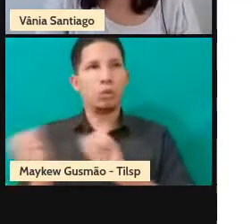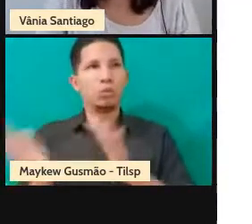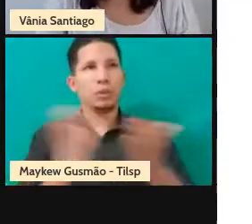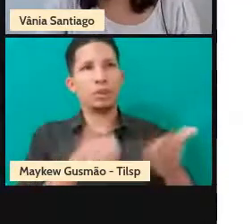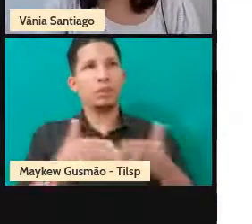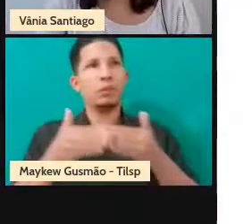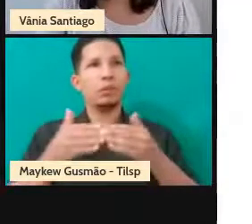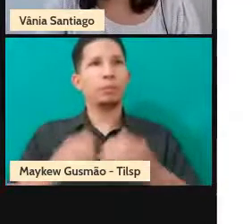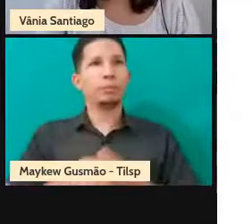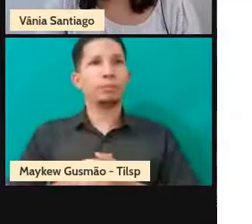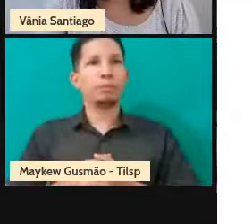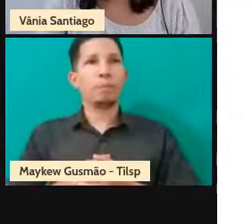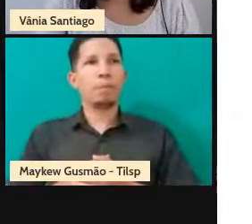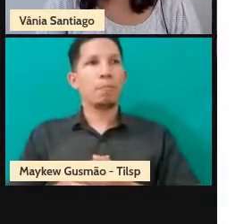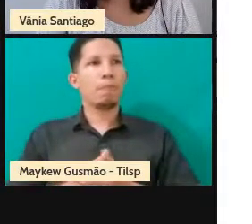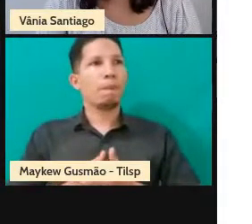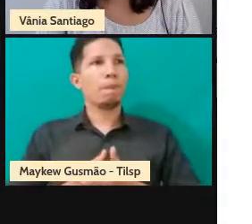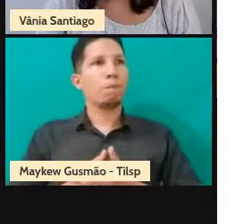favor?